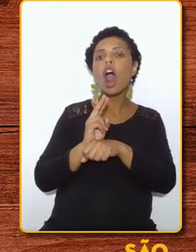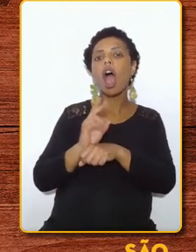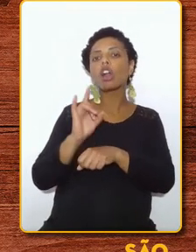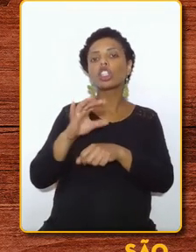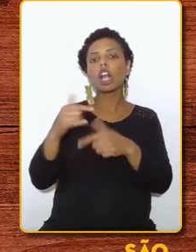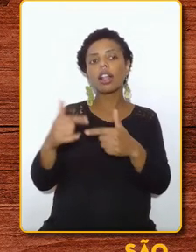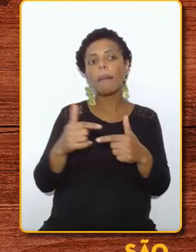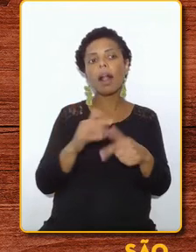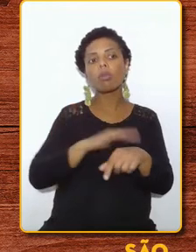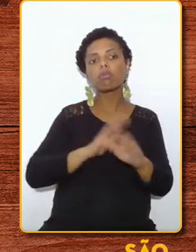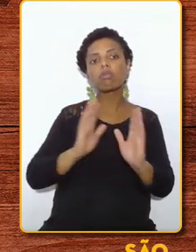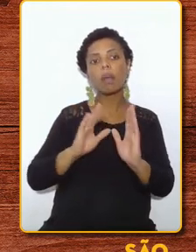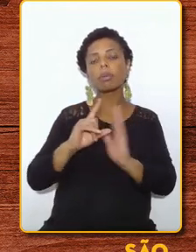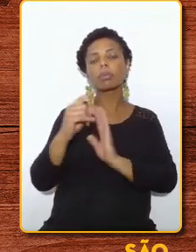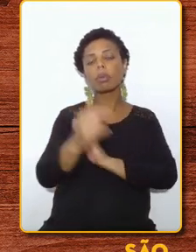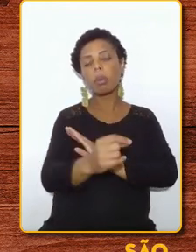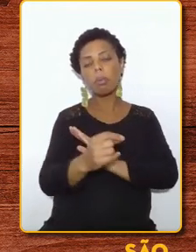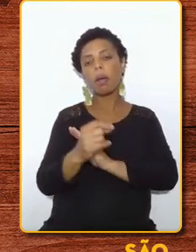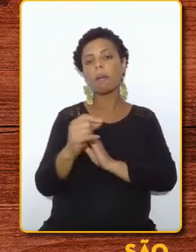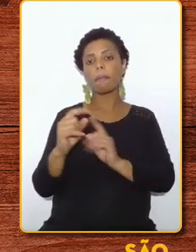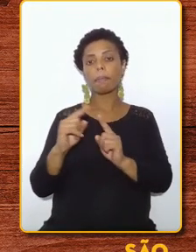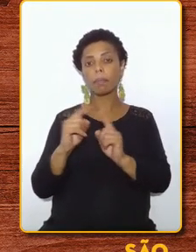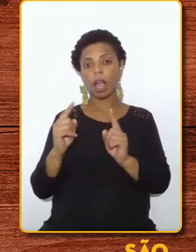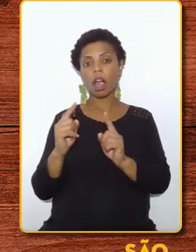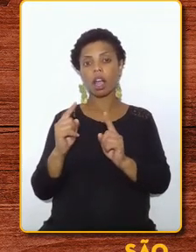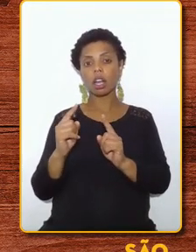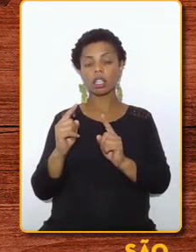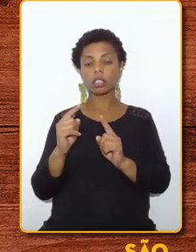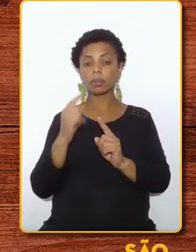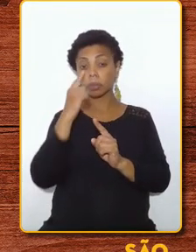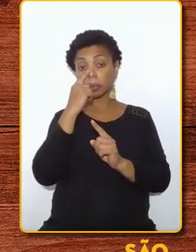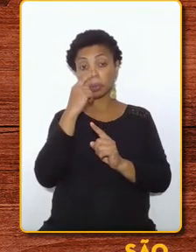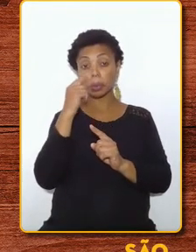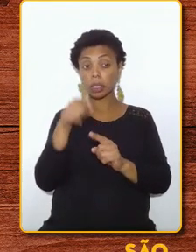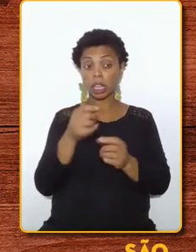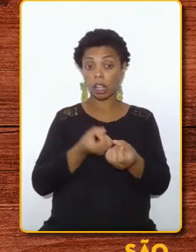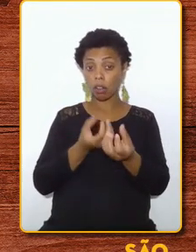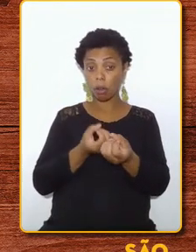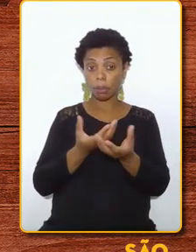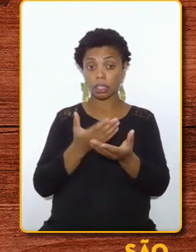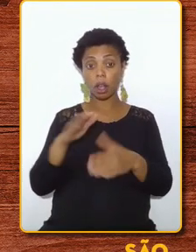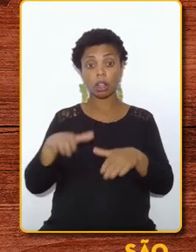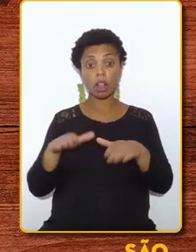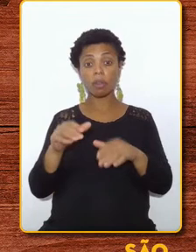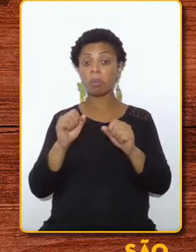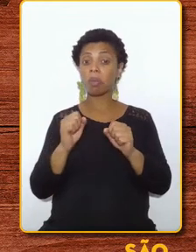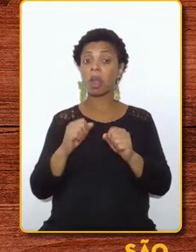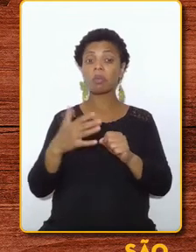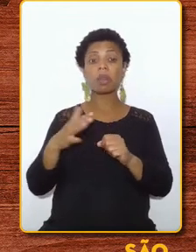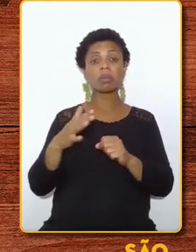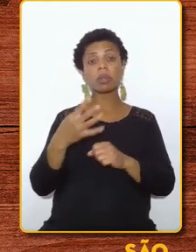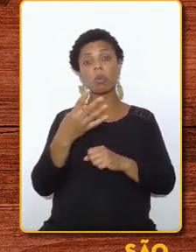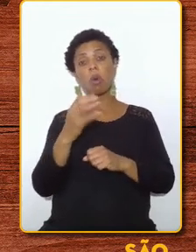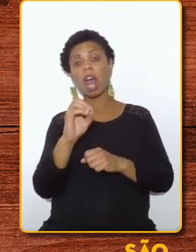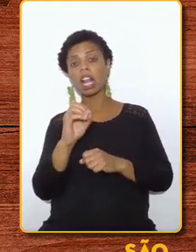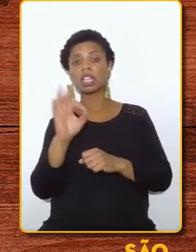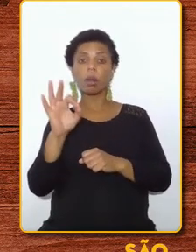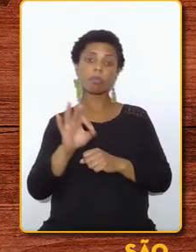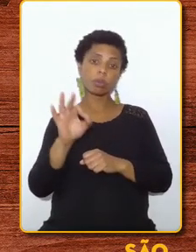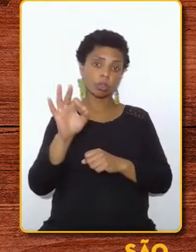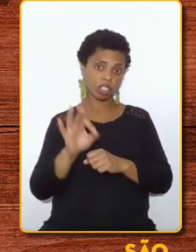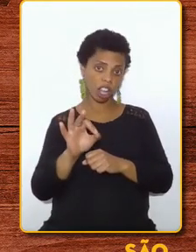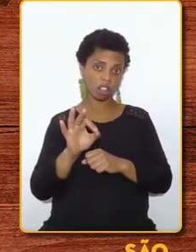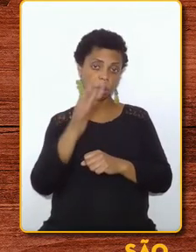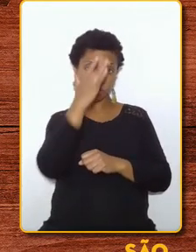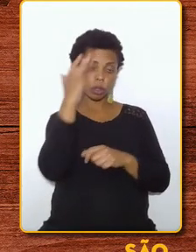dos membros do estabelecimento, esse número pode, na melhor das hipóteses, chegar em torno dos 40%. Eu